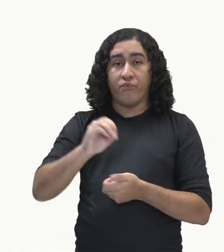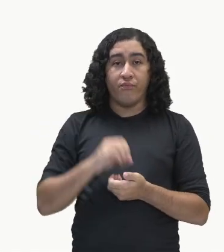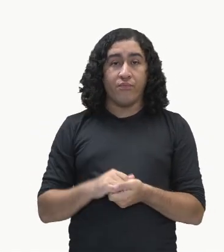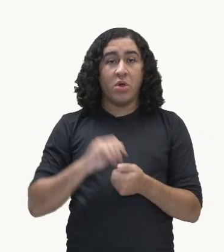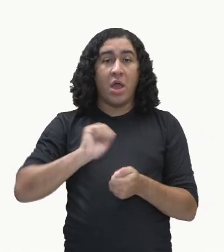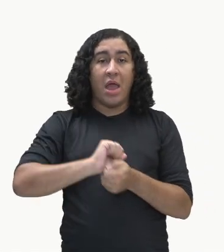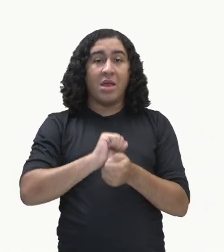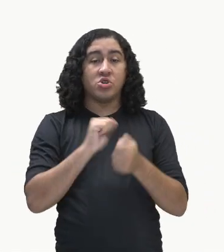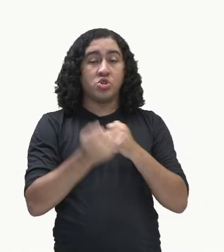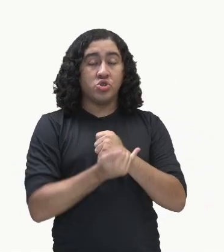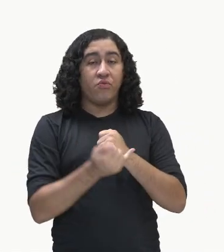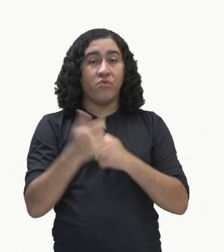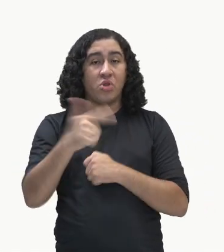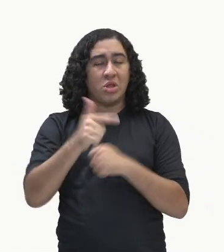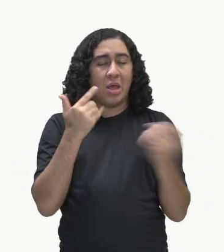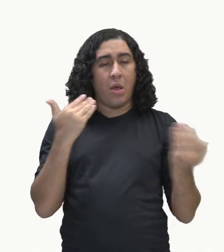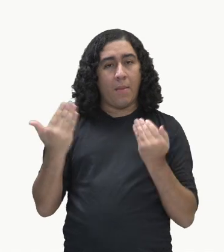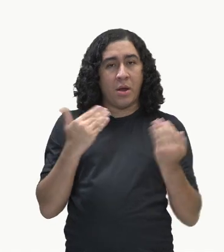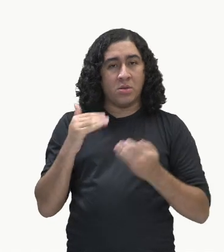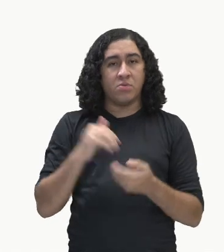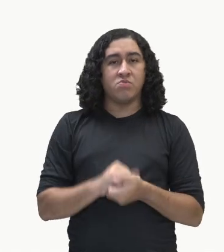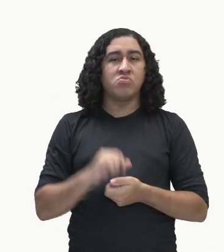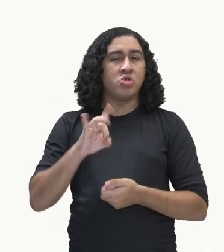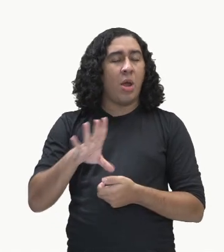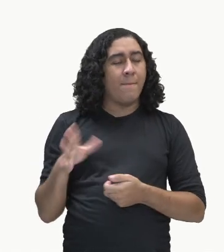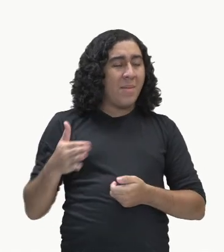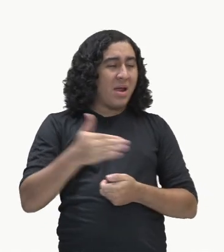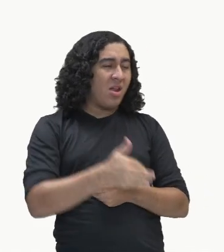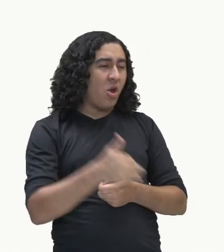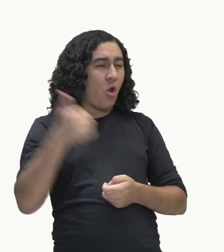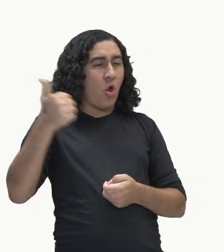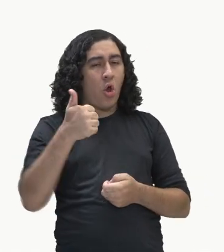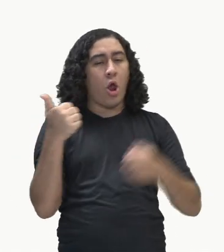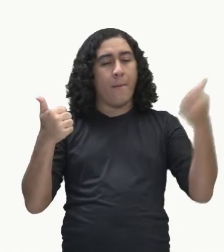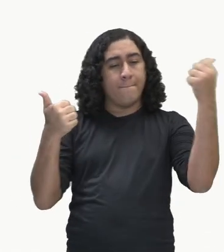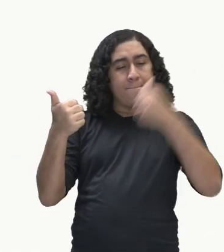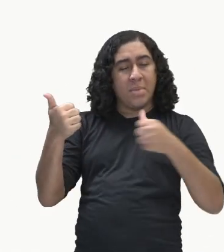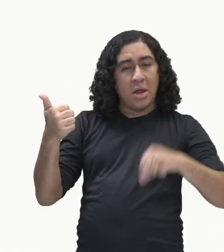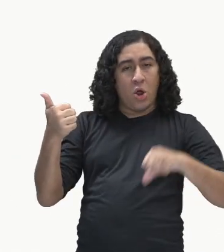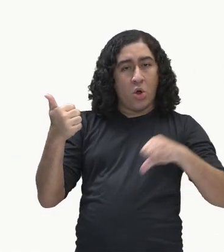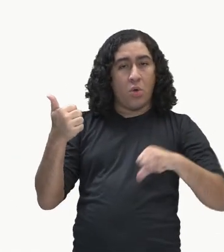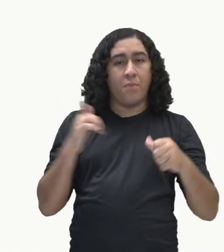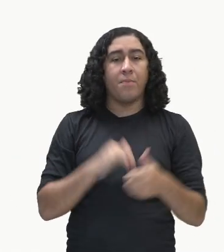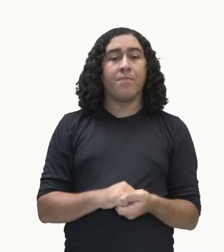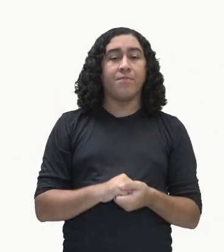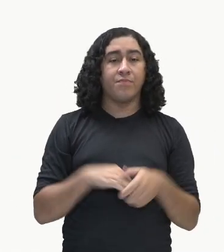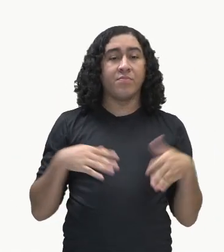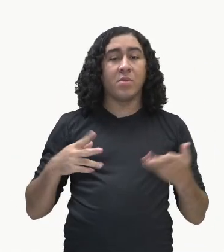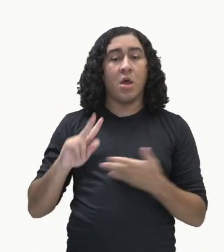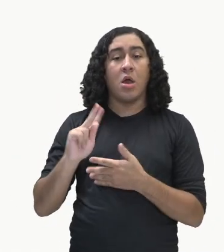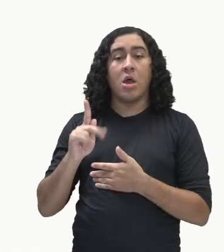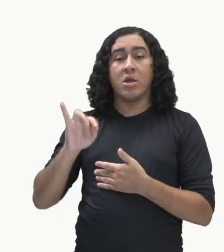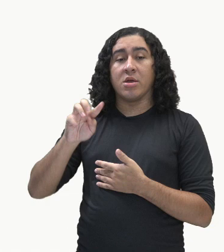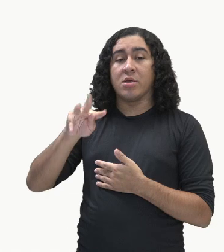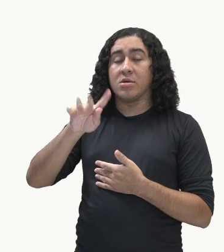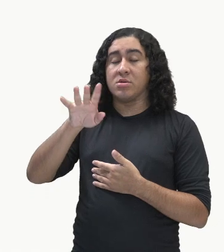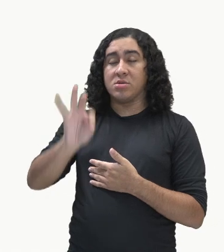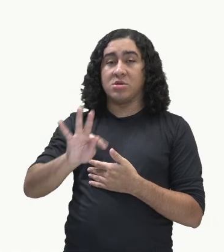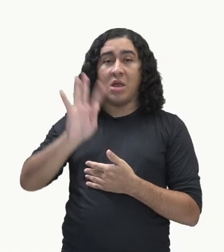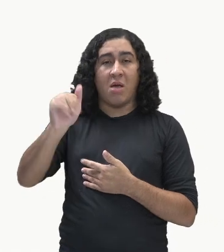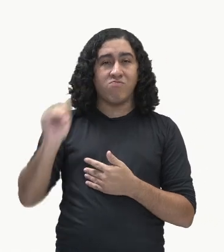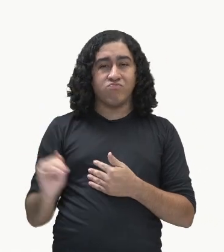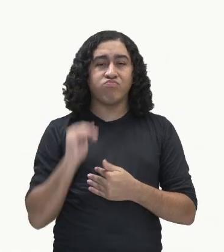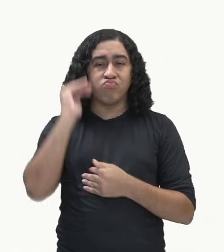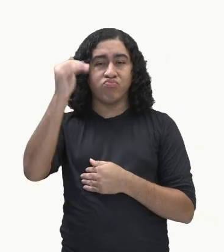não tem comparação, ele simplesmente é o melhor, é o pior, enfim. Highest quer dizer, não tem mais alto do que ele. Ele é insuperável,